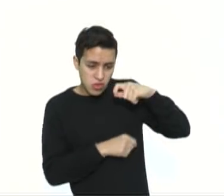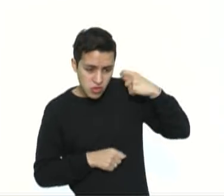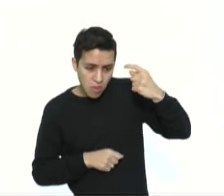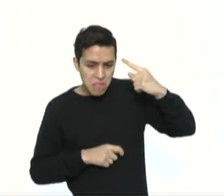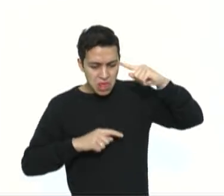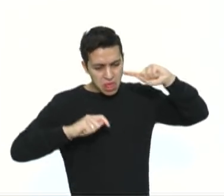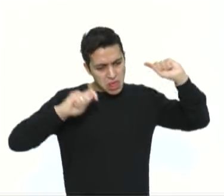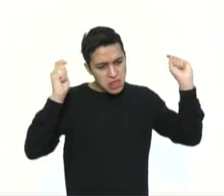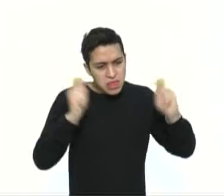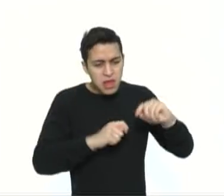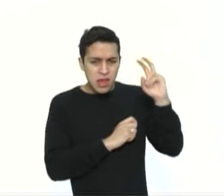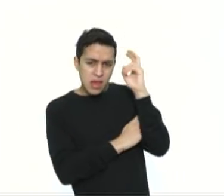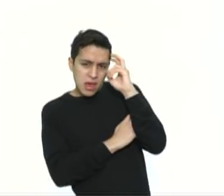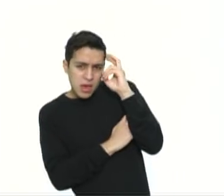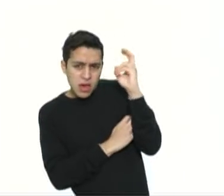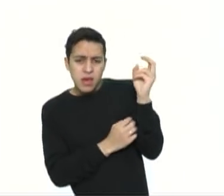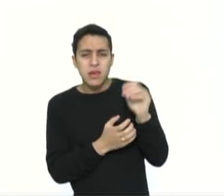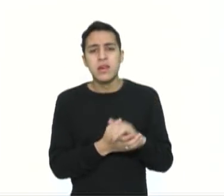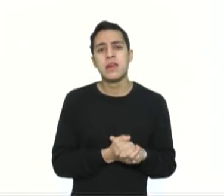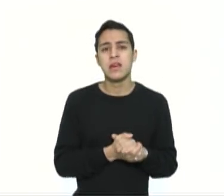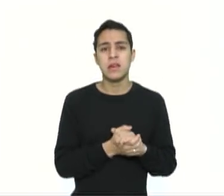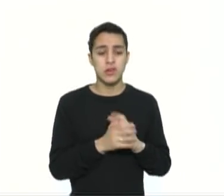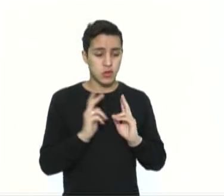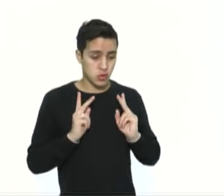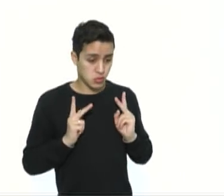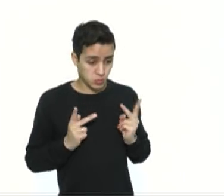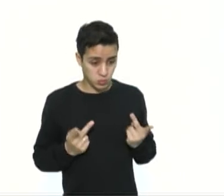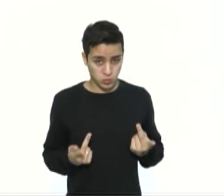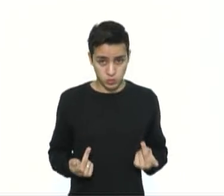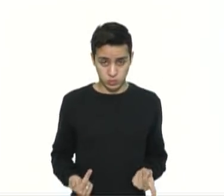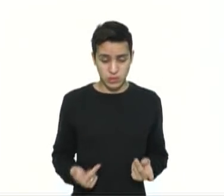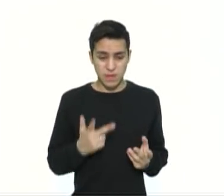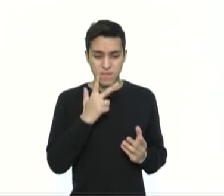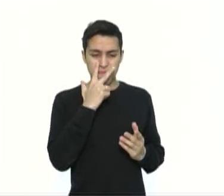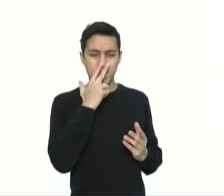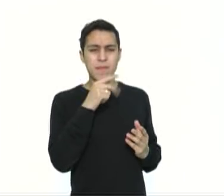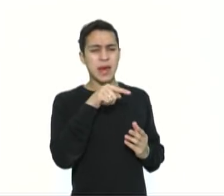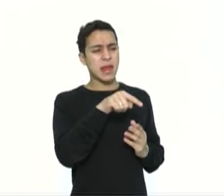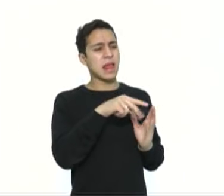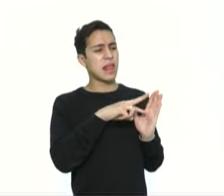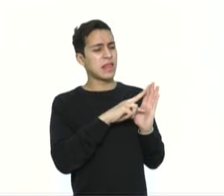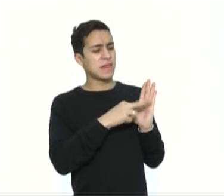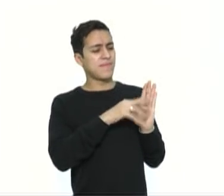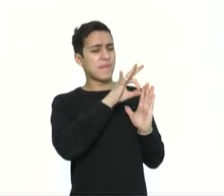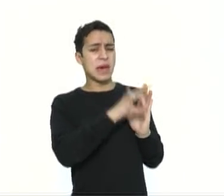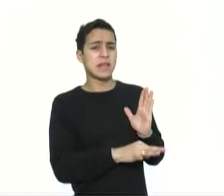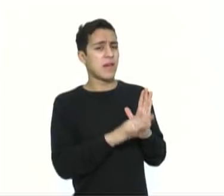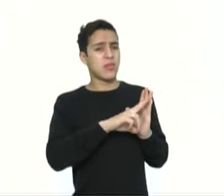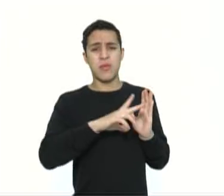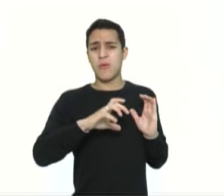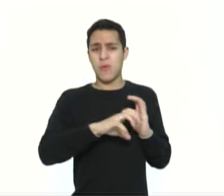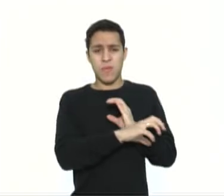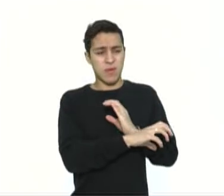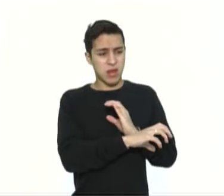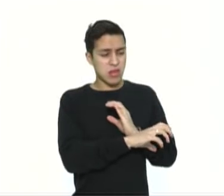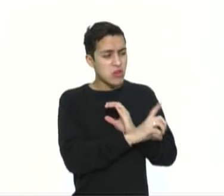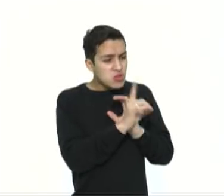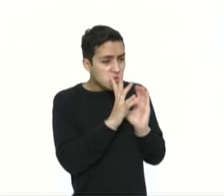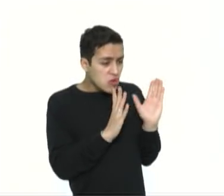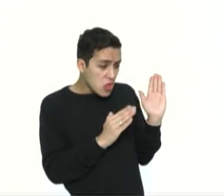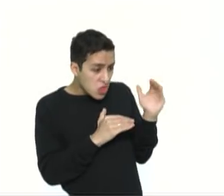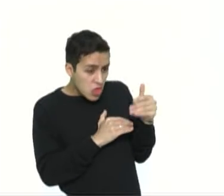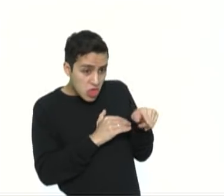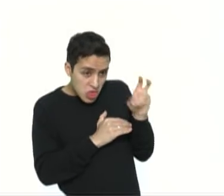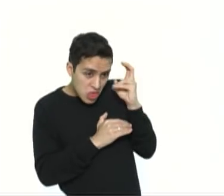aptidões intelectuais humanas eram parciais e insuficientes. Até